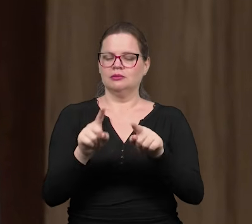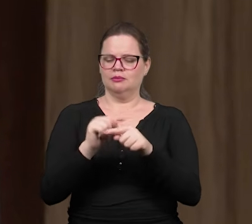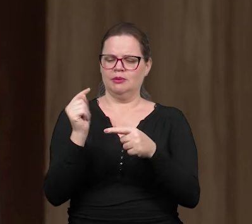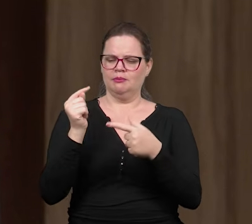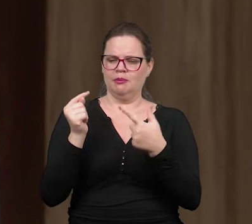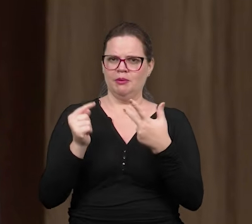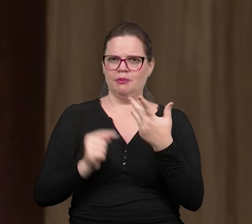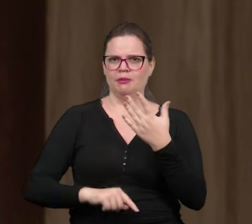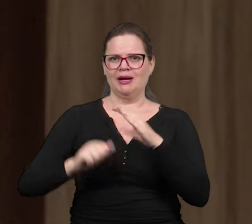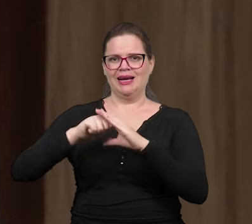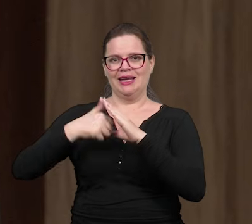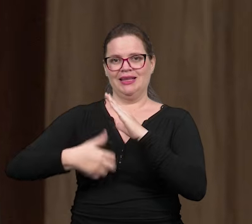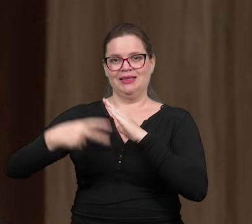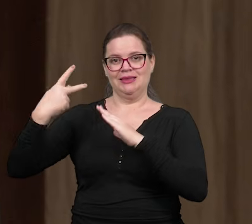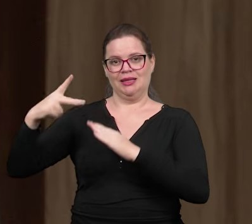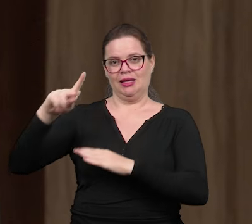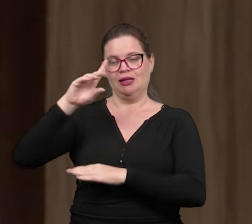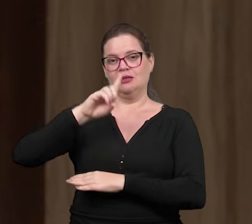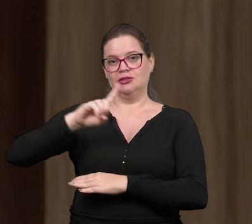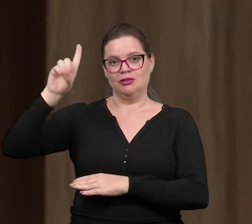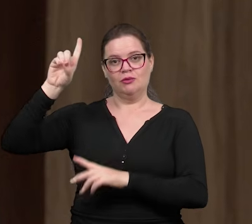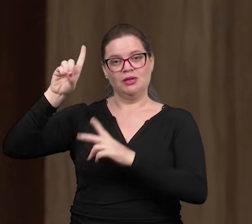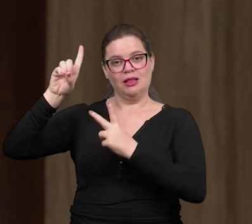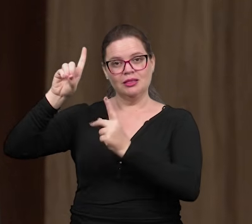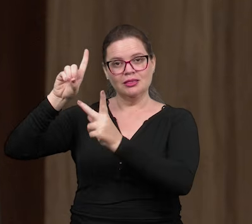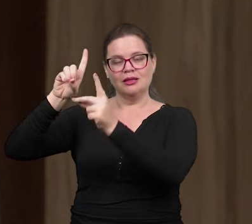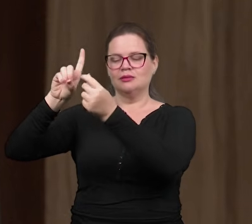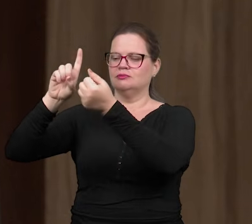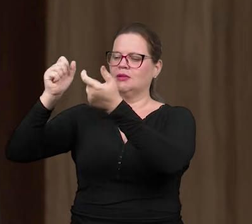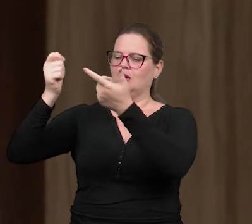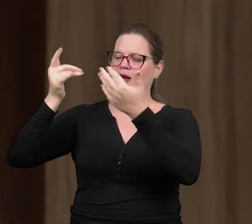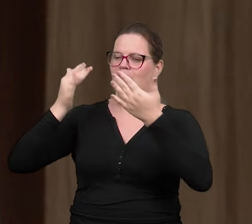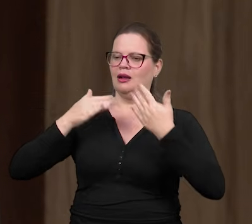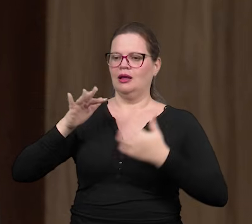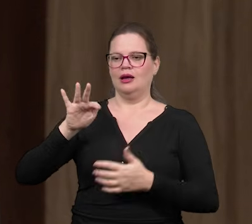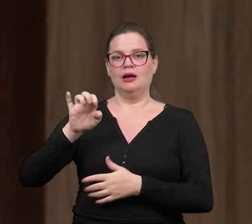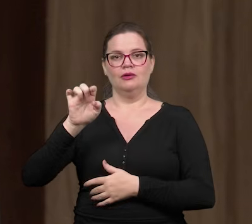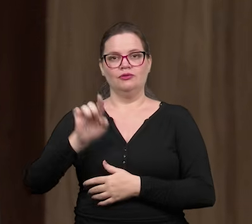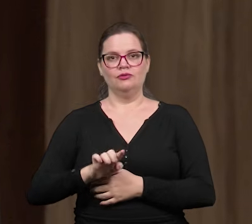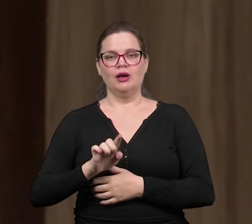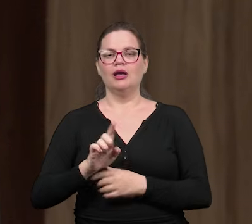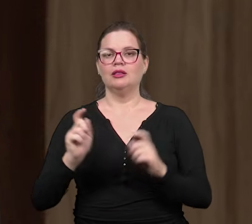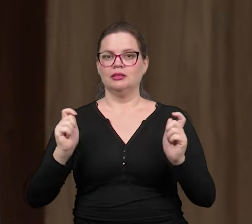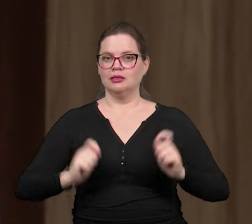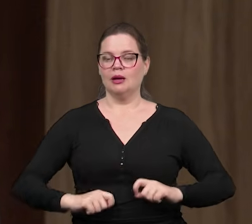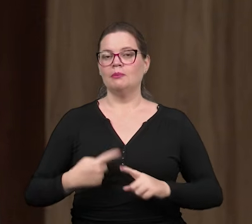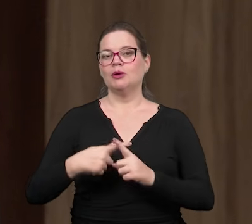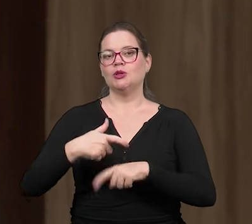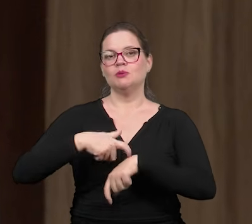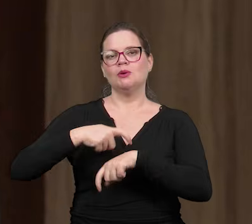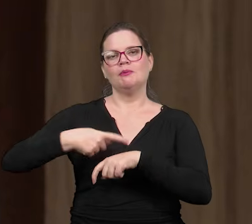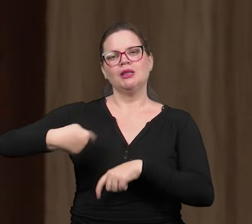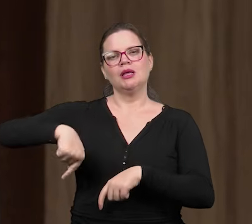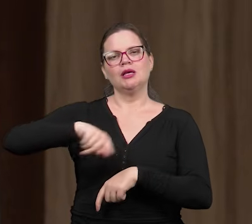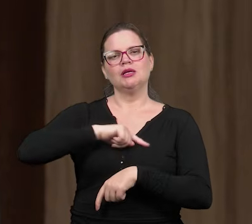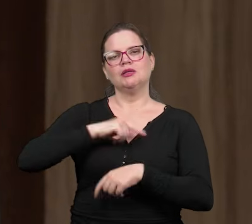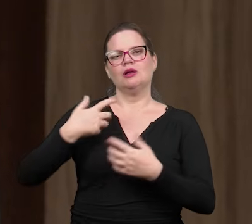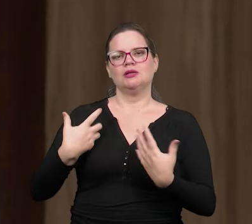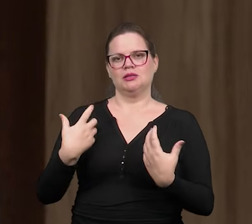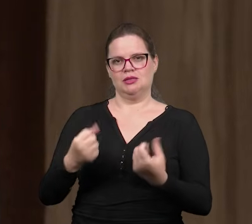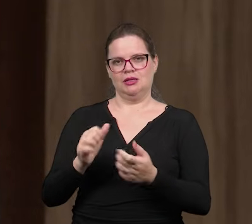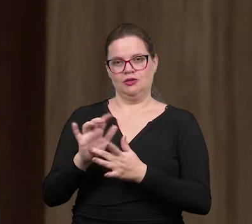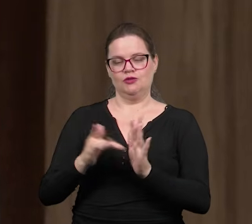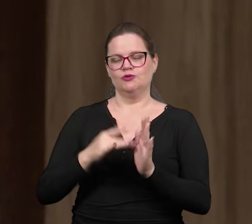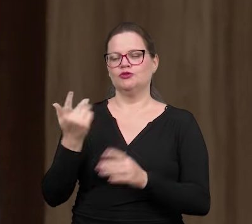eternos, através da fé que nos dá no momento em que o recebemos e o aceitamos